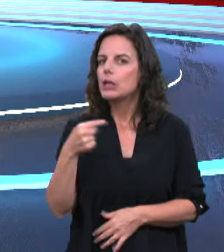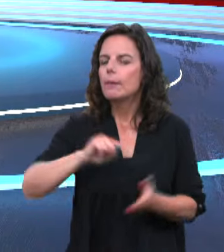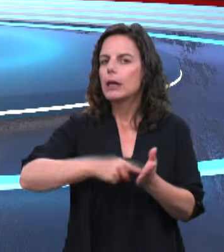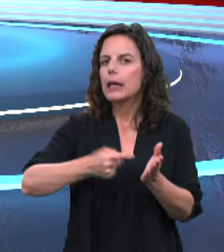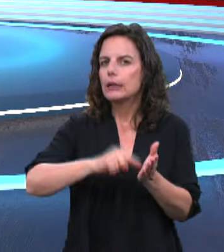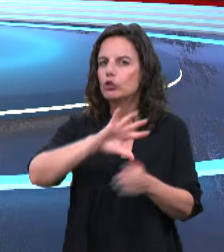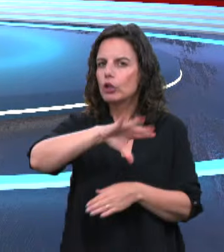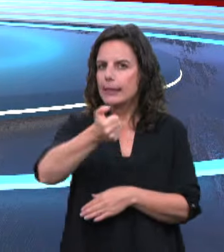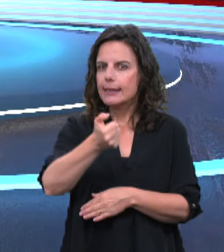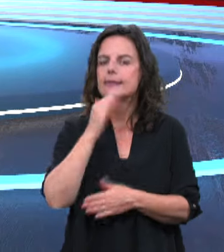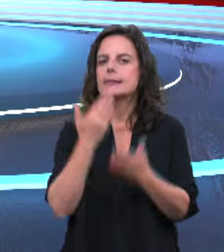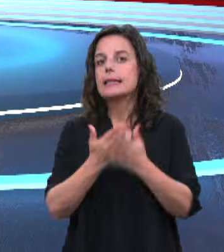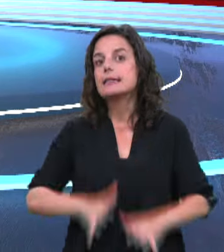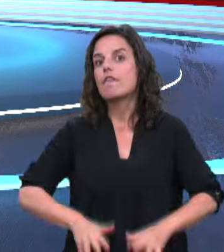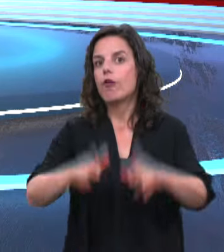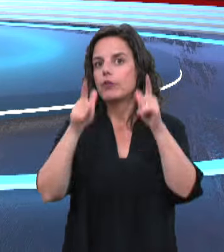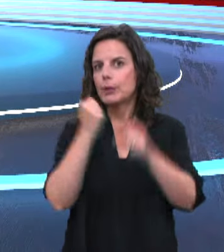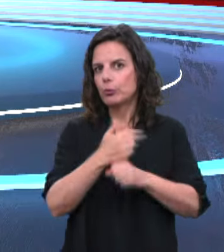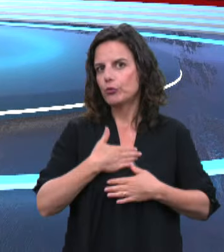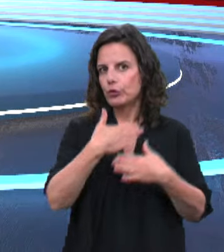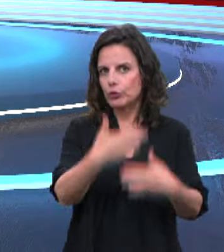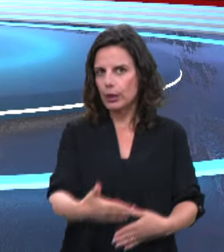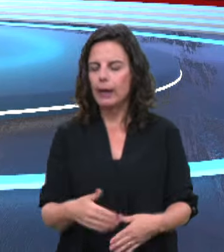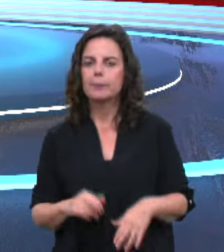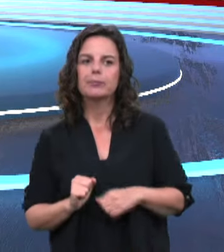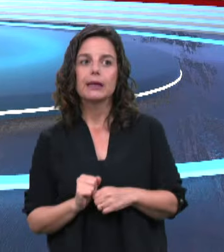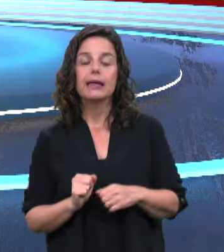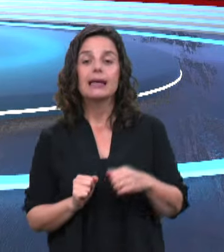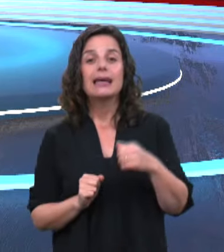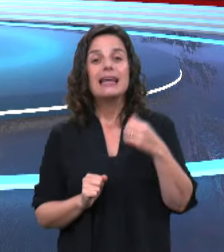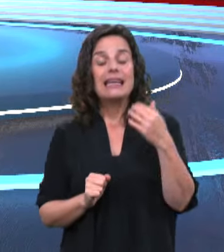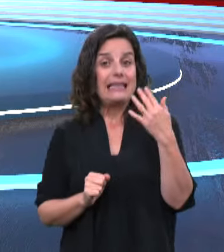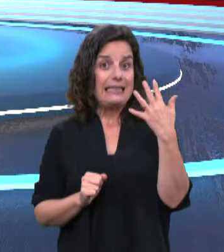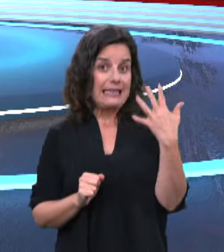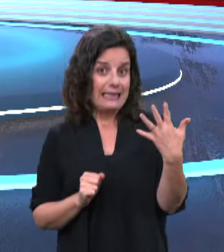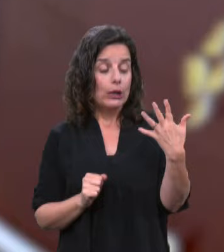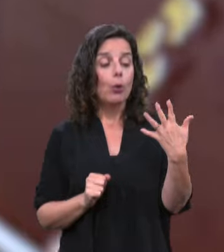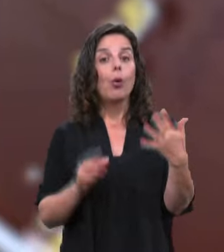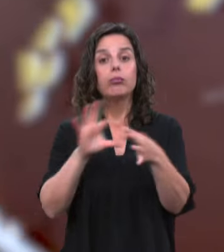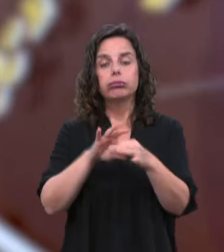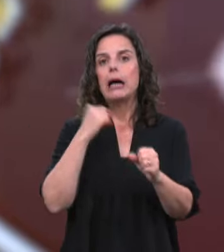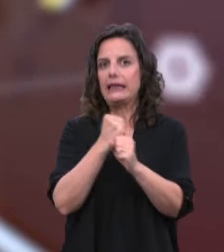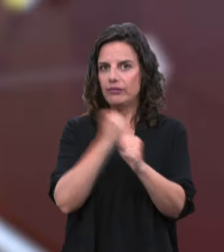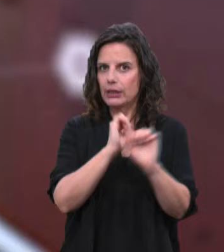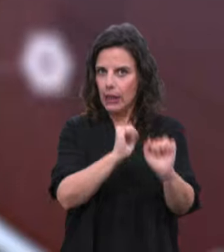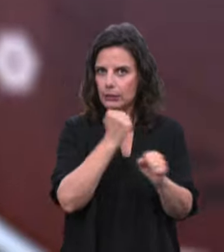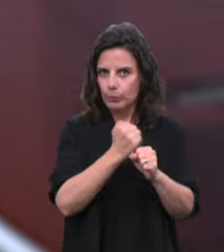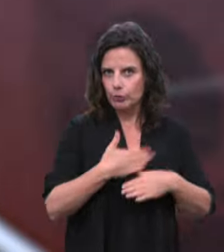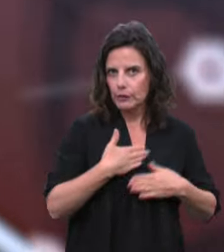15 créditos de desenvolvimento profissional, 10, 5 em resultado da atividade